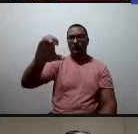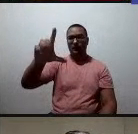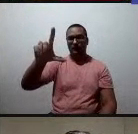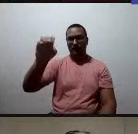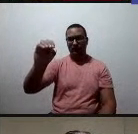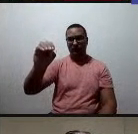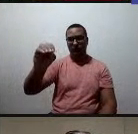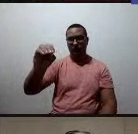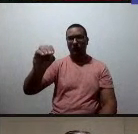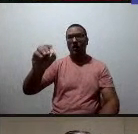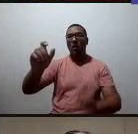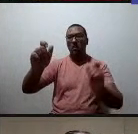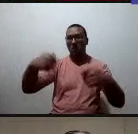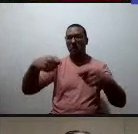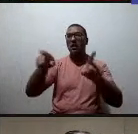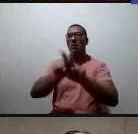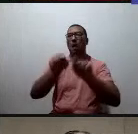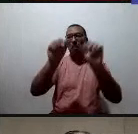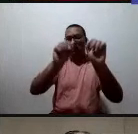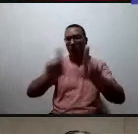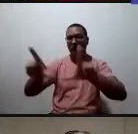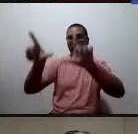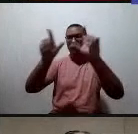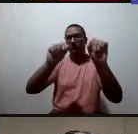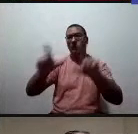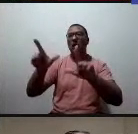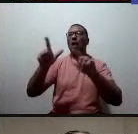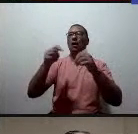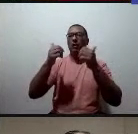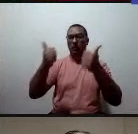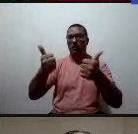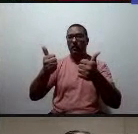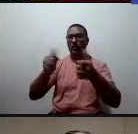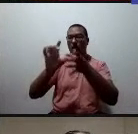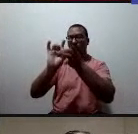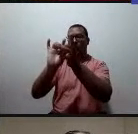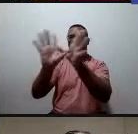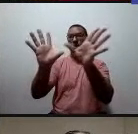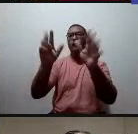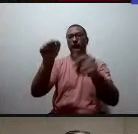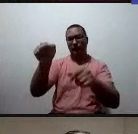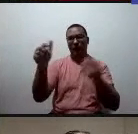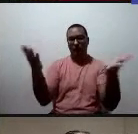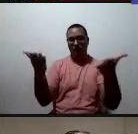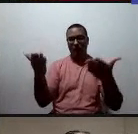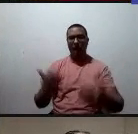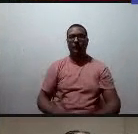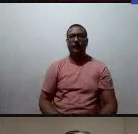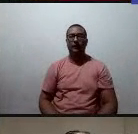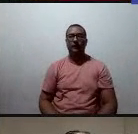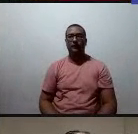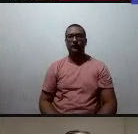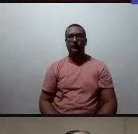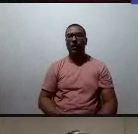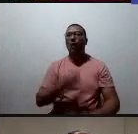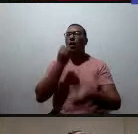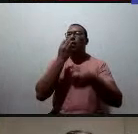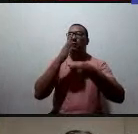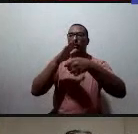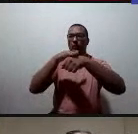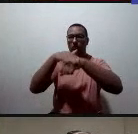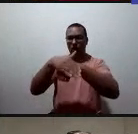quiser apresentar os slides, fica à vontade, é com você agora, tá bom? Boa noite, pessoal, tudo